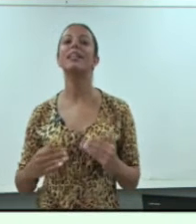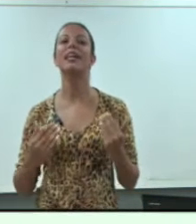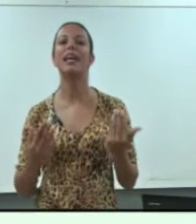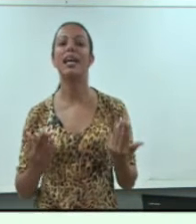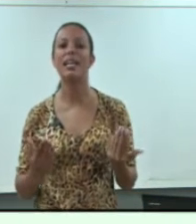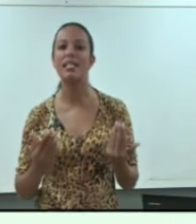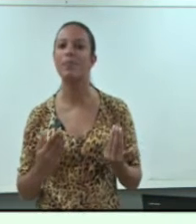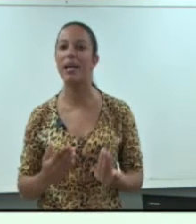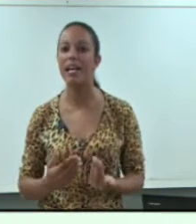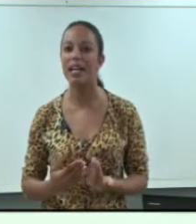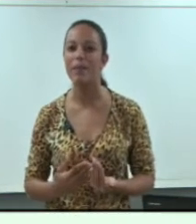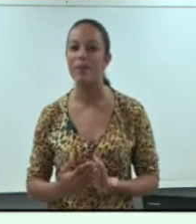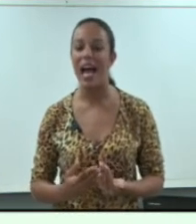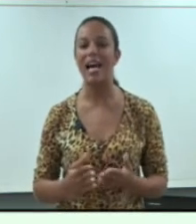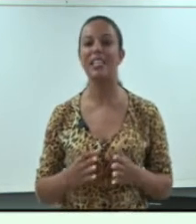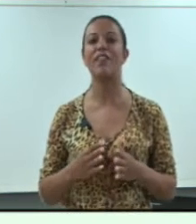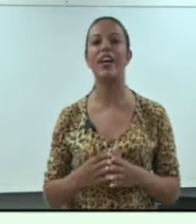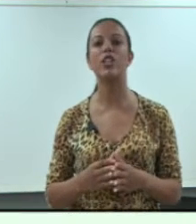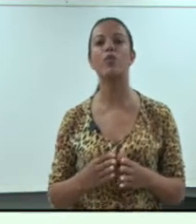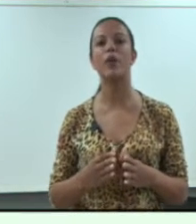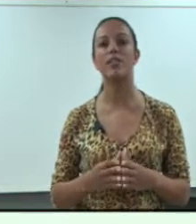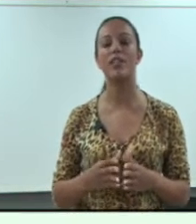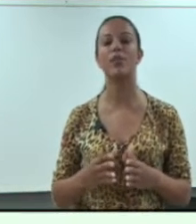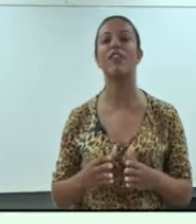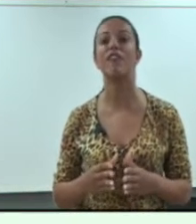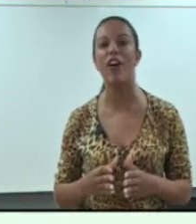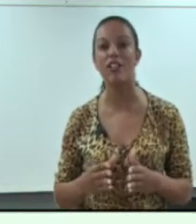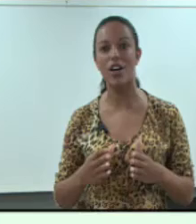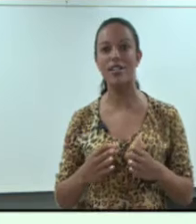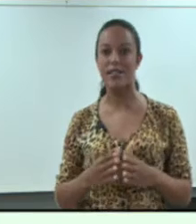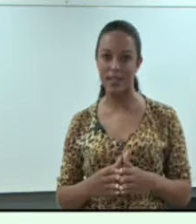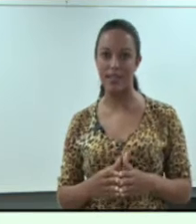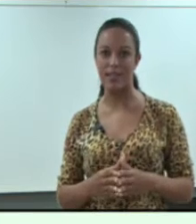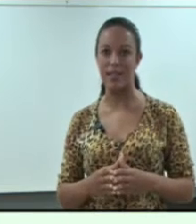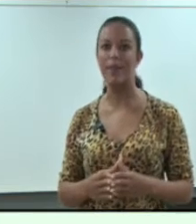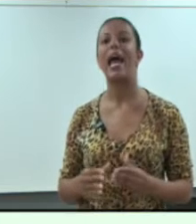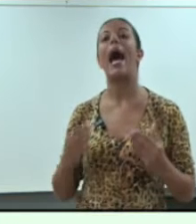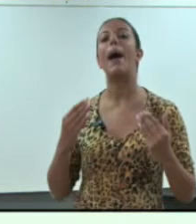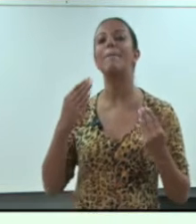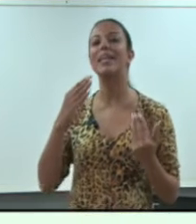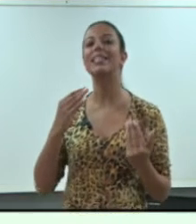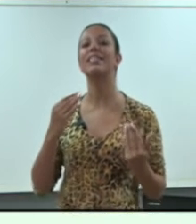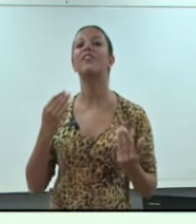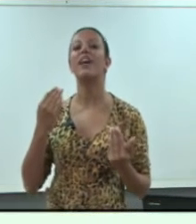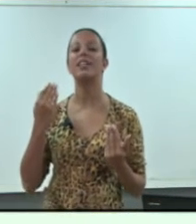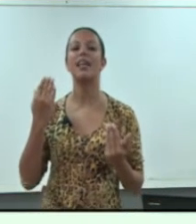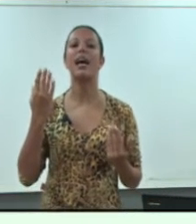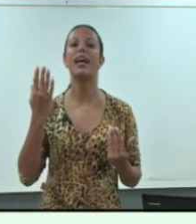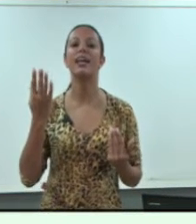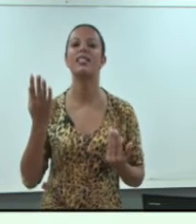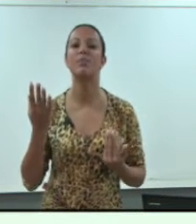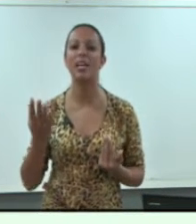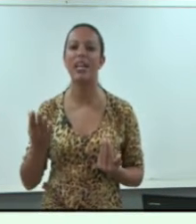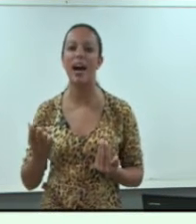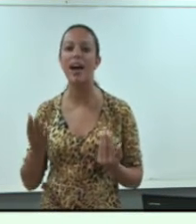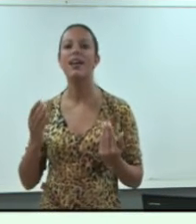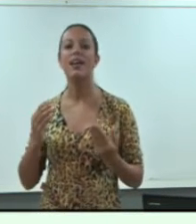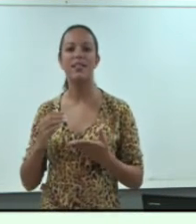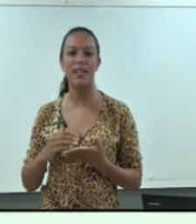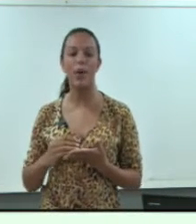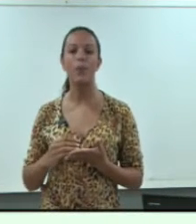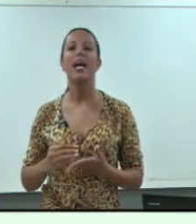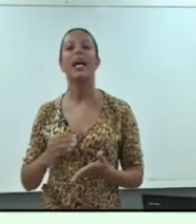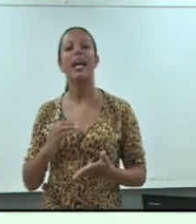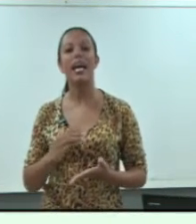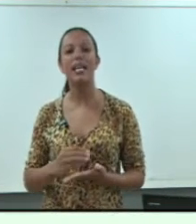que a planta respire através do processo de fotossíntese a planta faz a